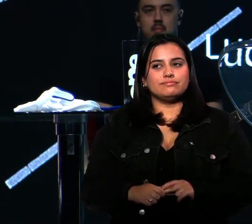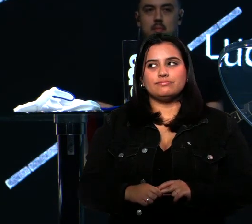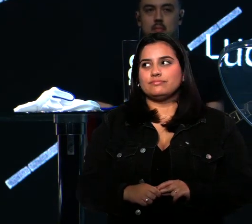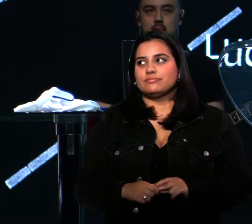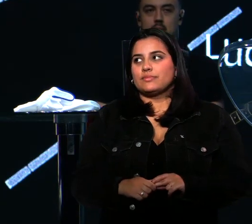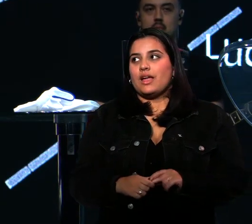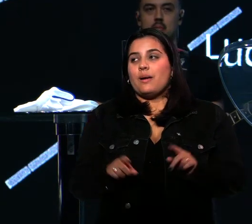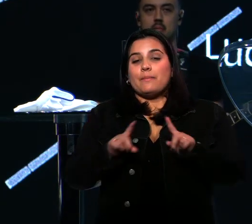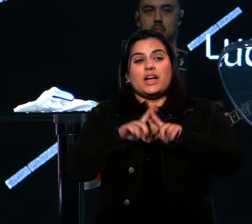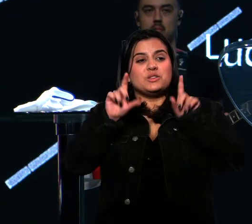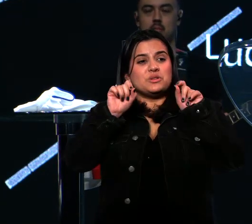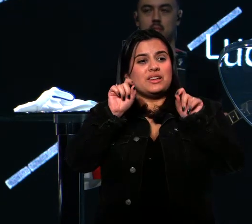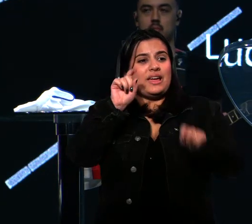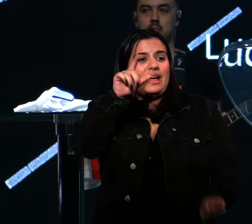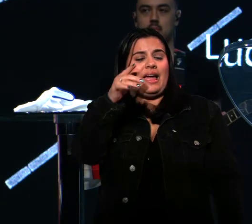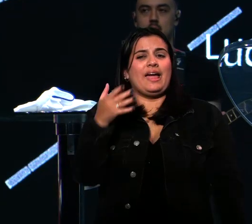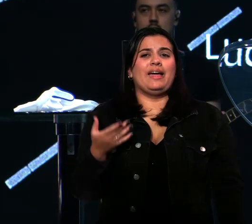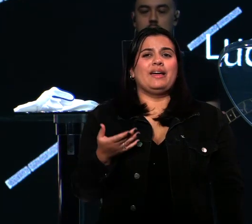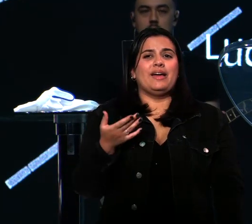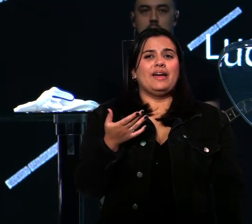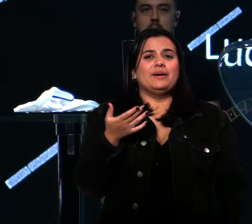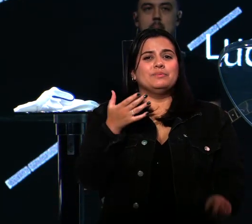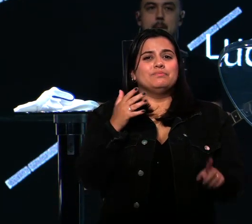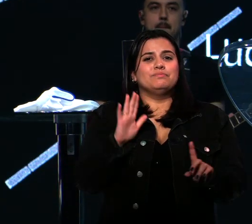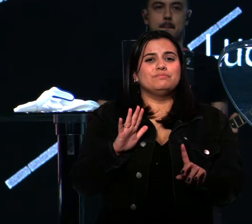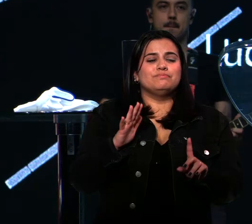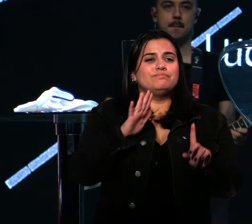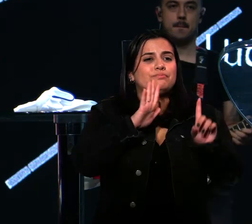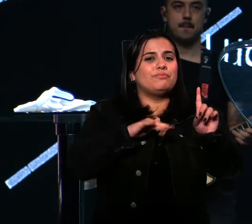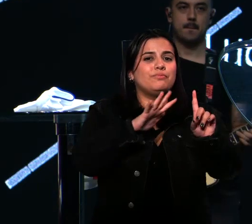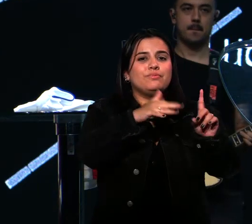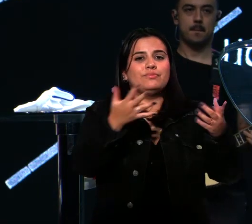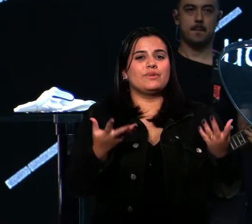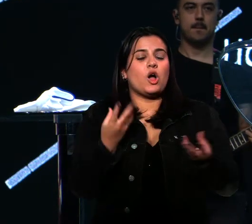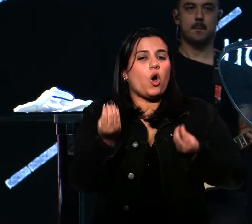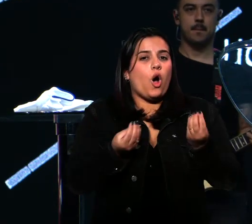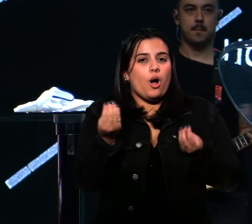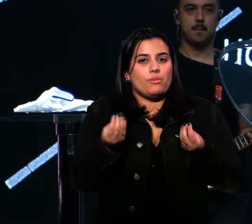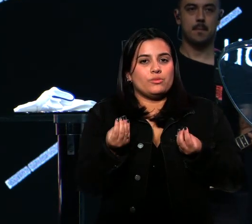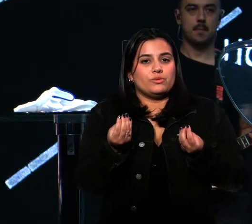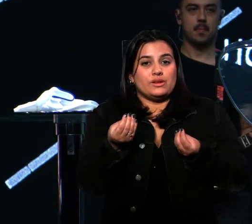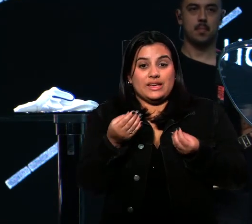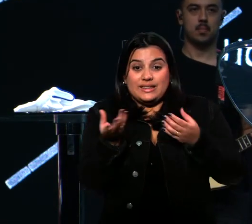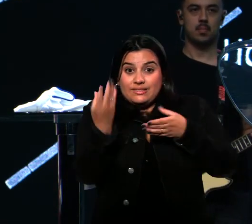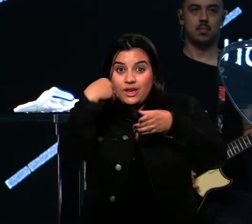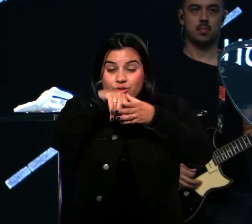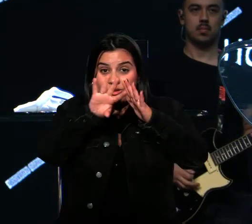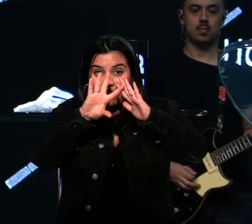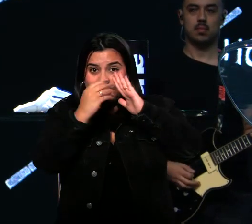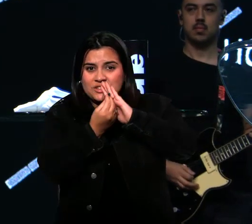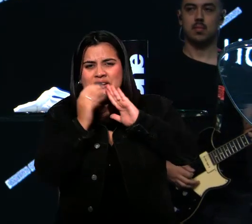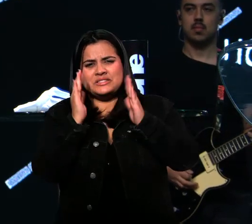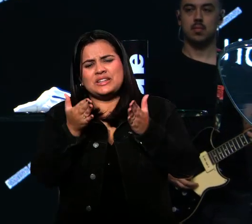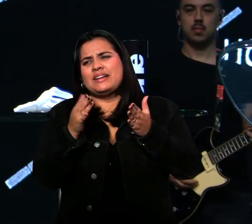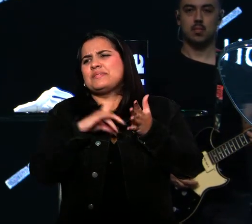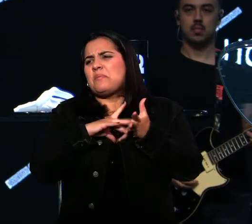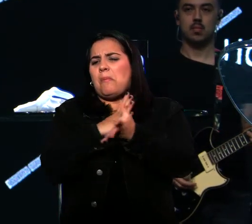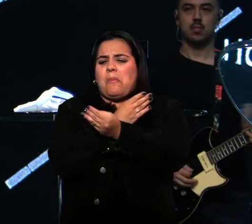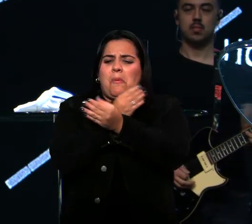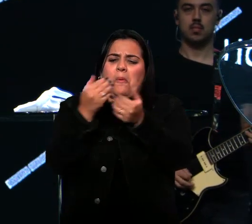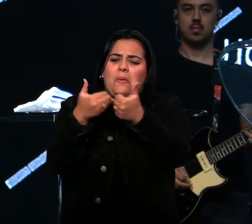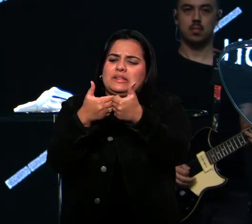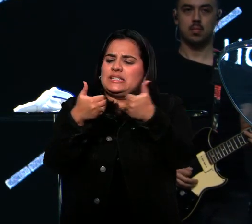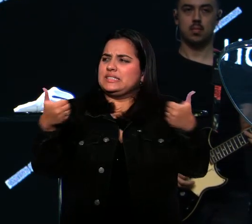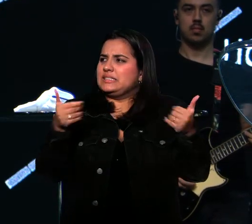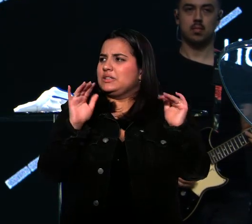Mas isso é fanatismo, meu irmão. E infelizmente no corpo de Cristo a gente já causou divisão demais. E eu não quero